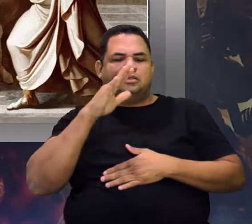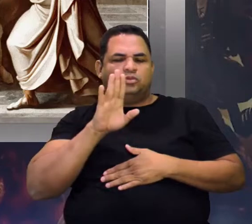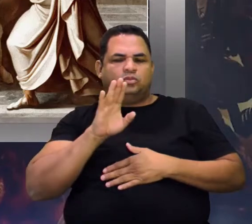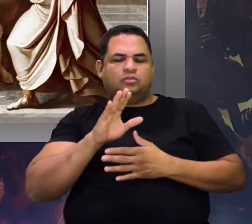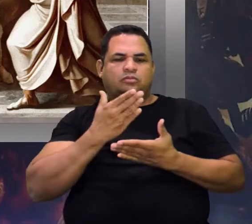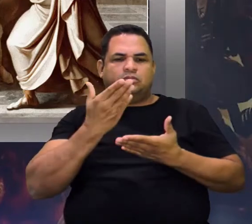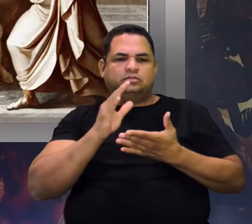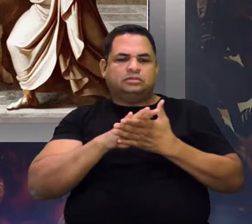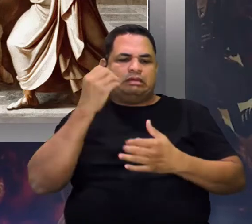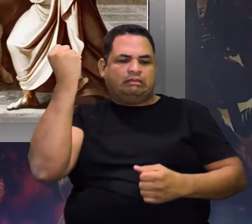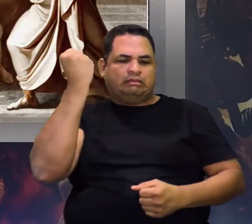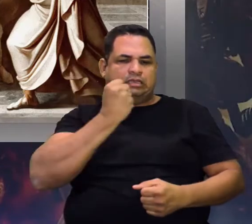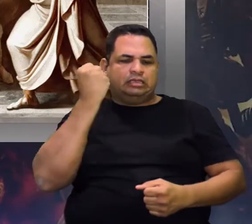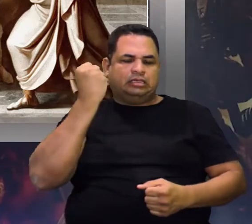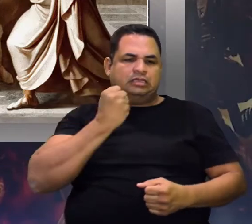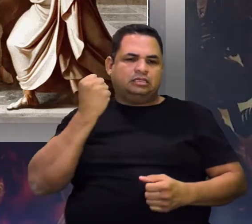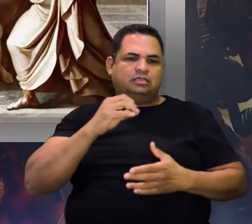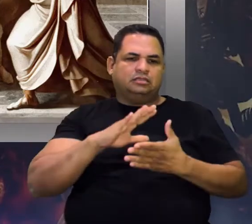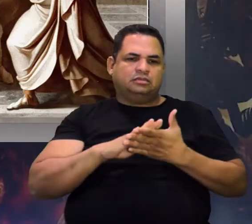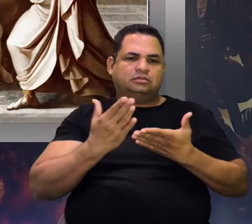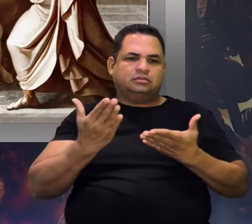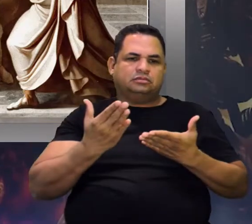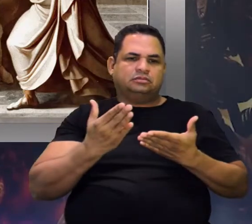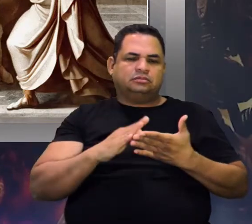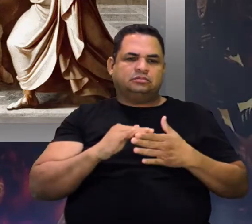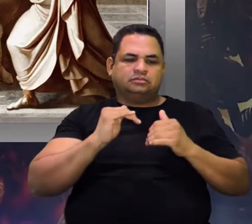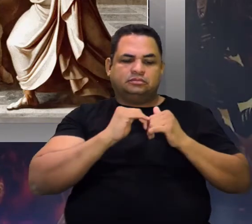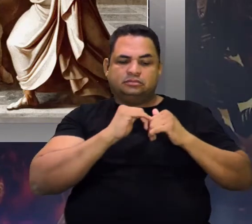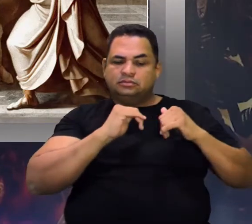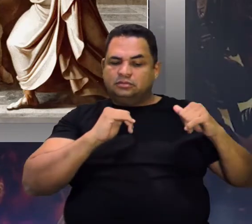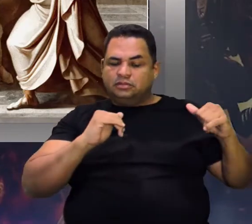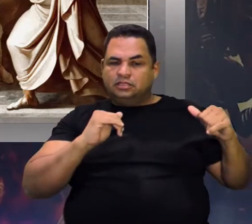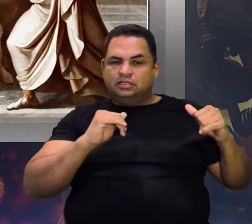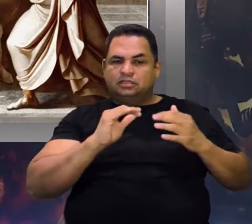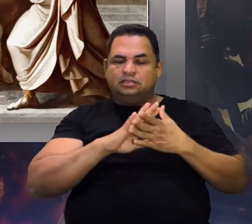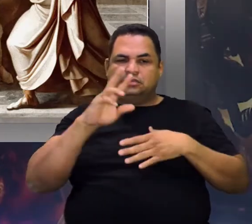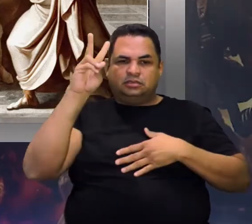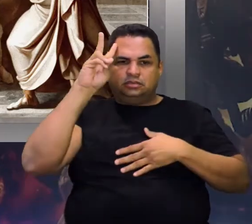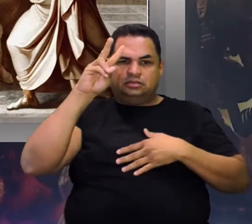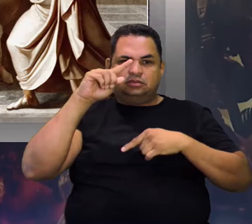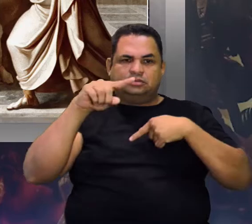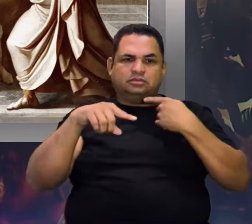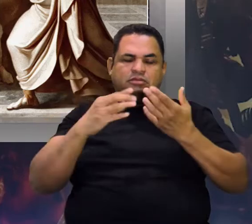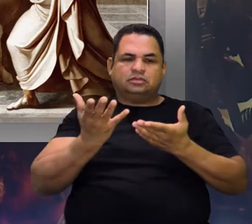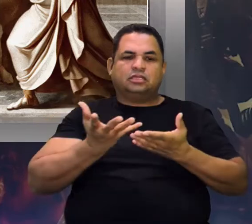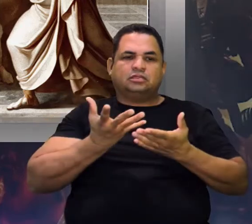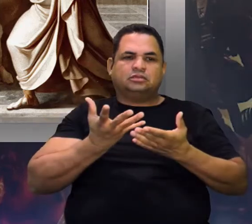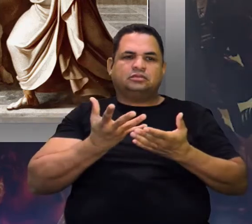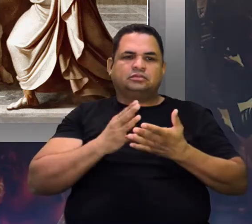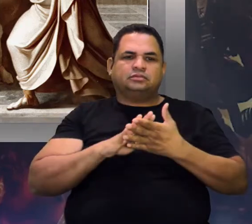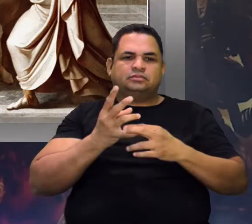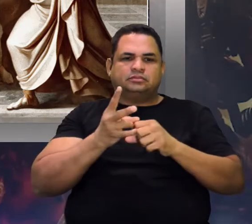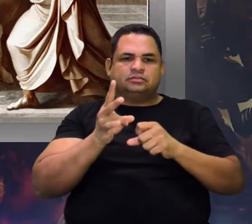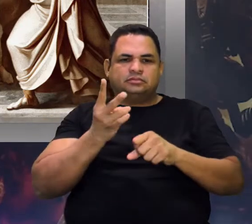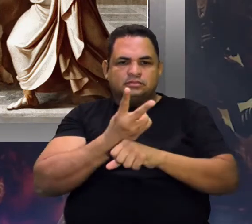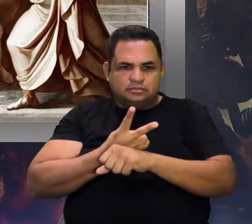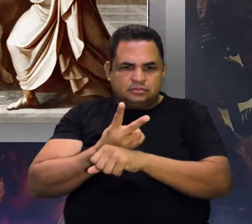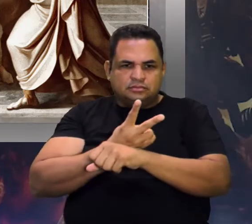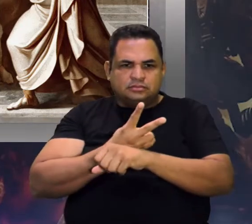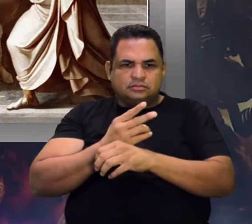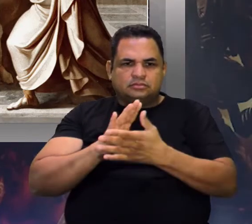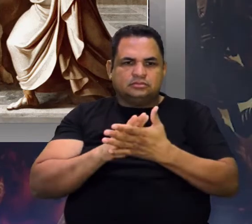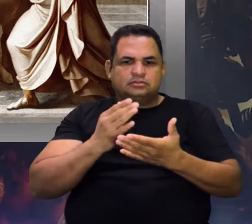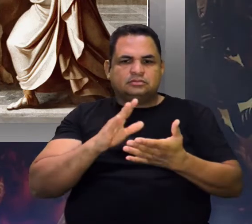ser esfaqueado. Mas isso daí é uma questão à parte, aí, uma história à parte, que quem tiver interesse, procure aí